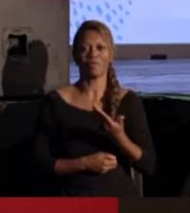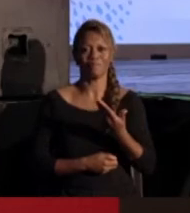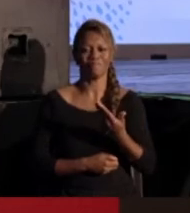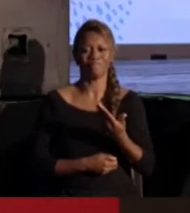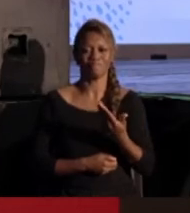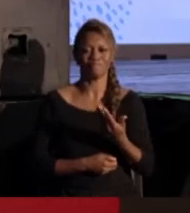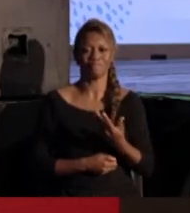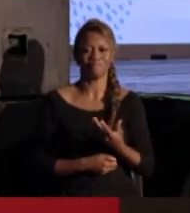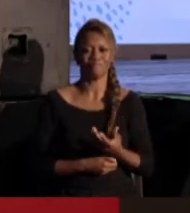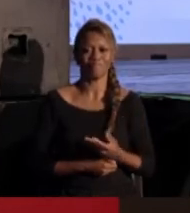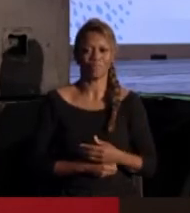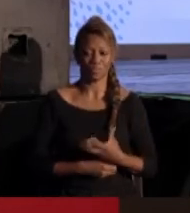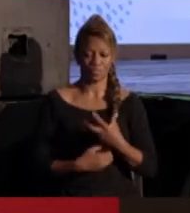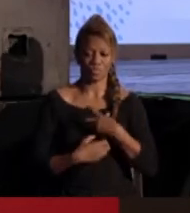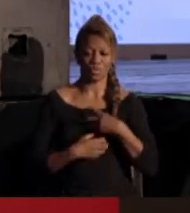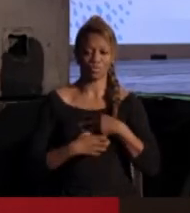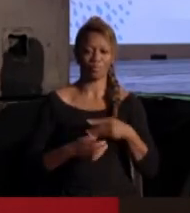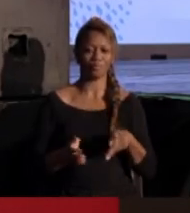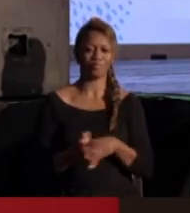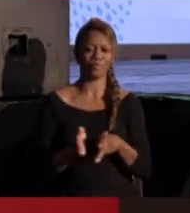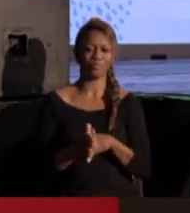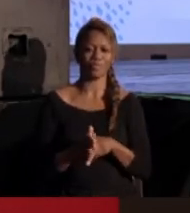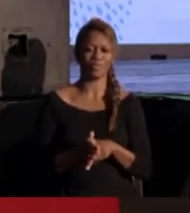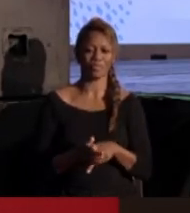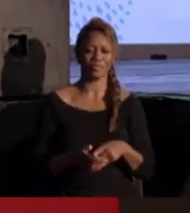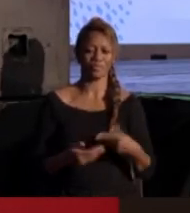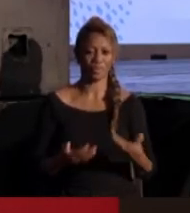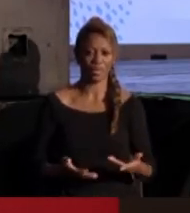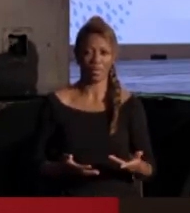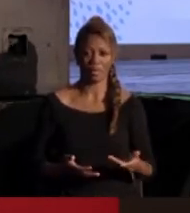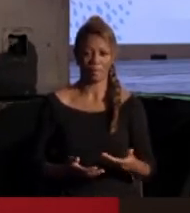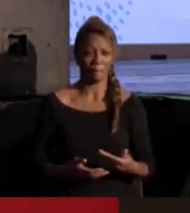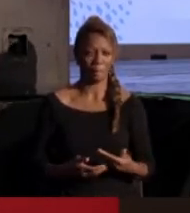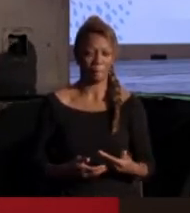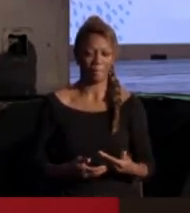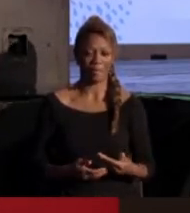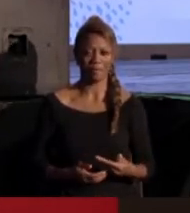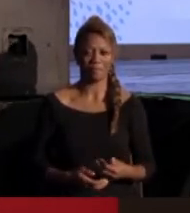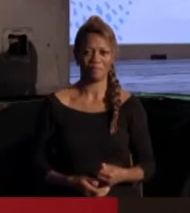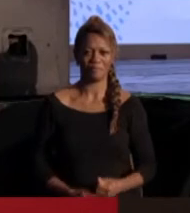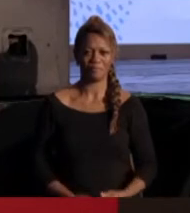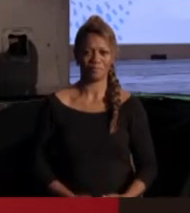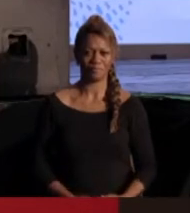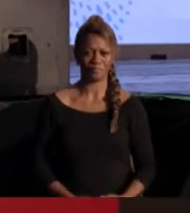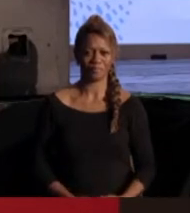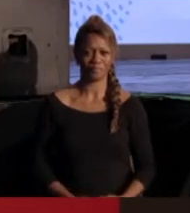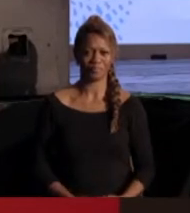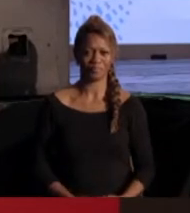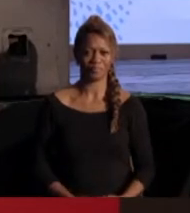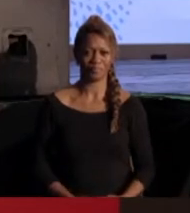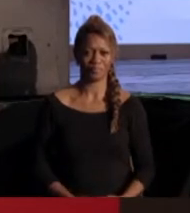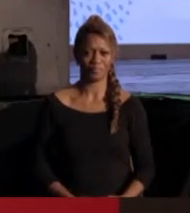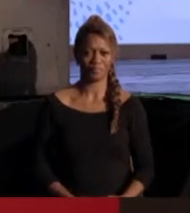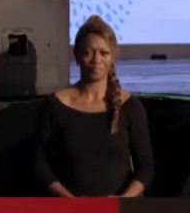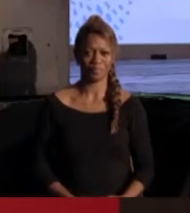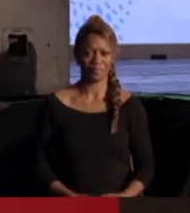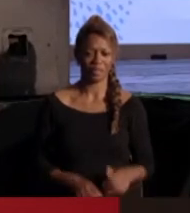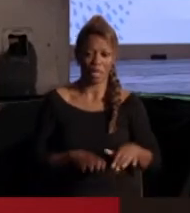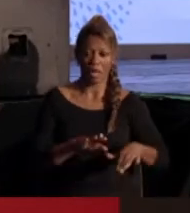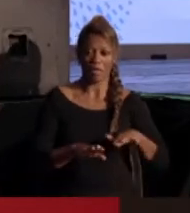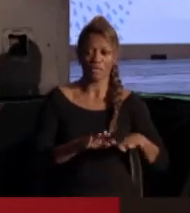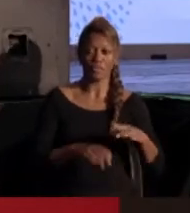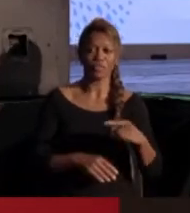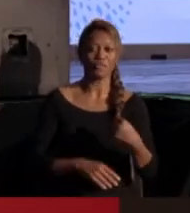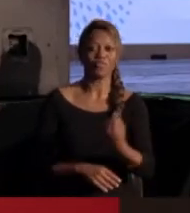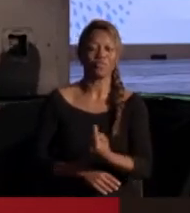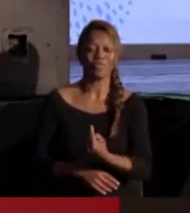este território que está abaixo do nariz e acima do queixo, que é assim que, né, frequentemente a odontologia descreve, né,